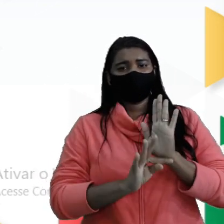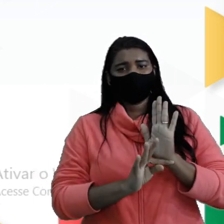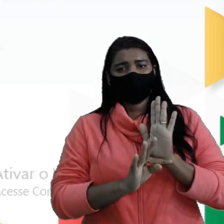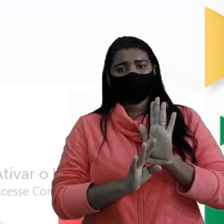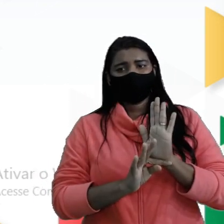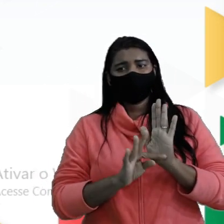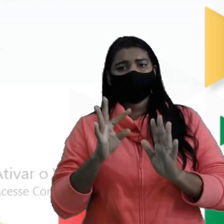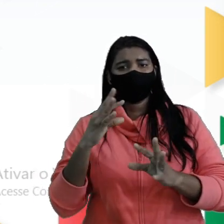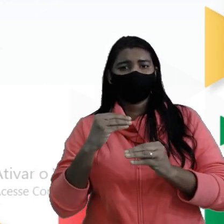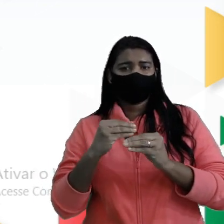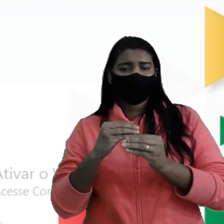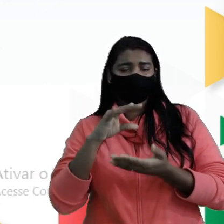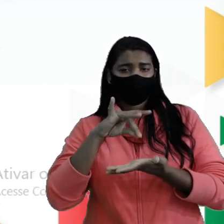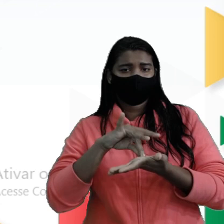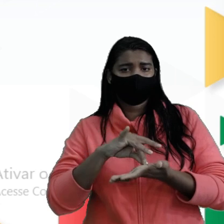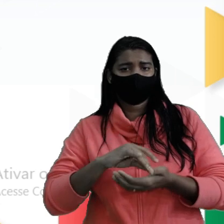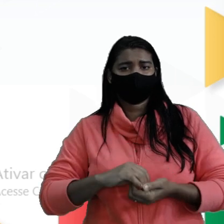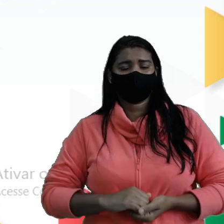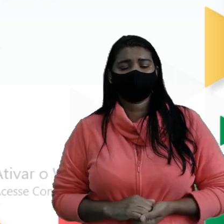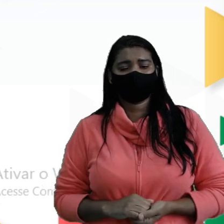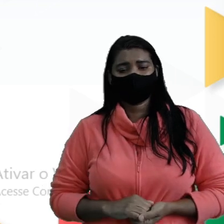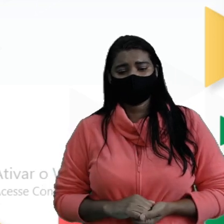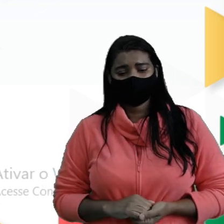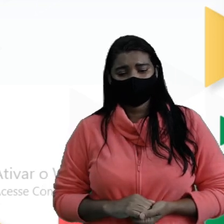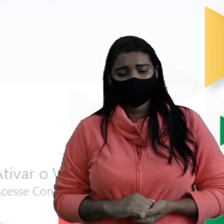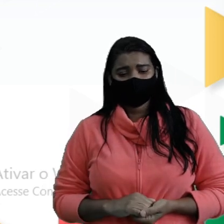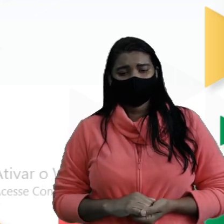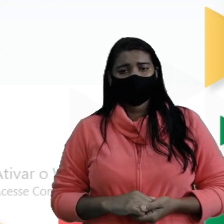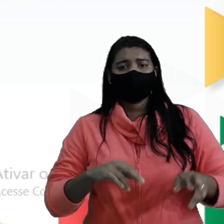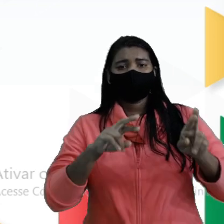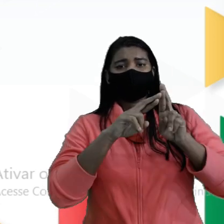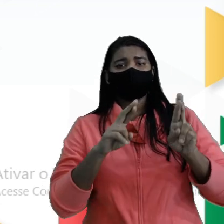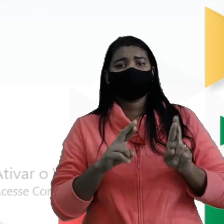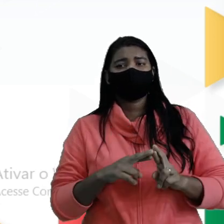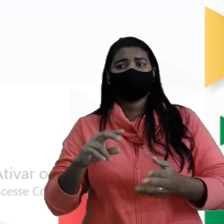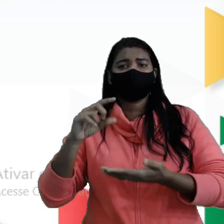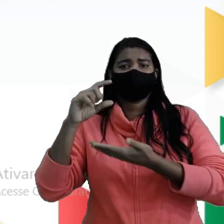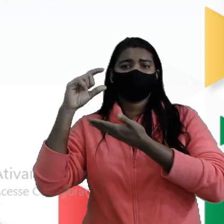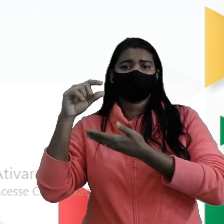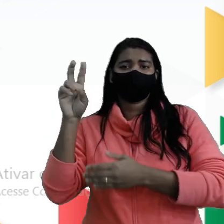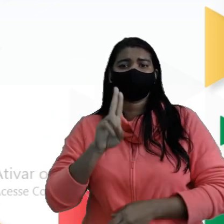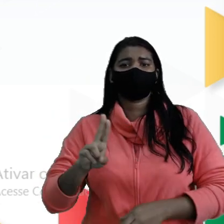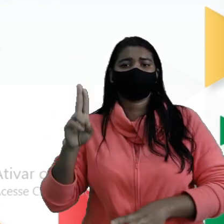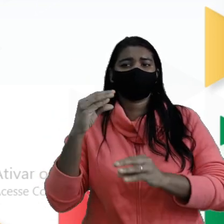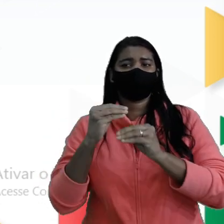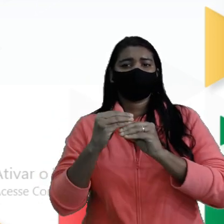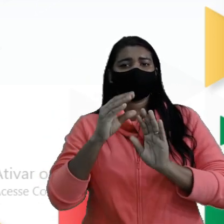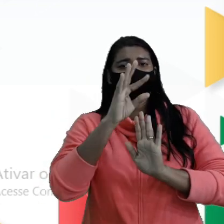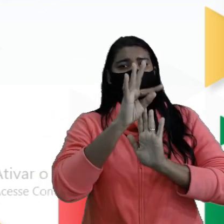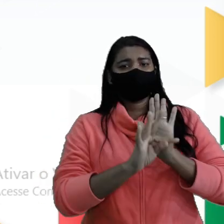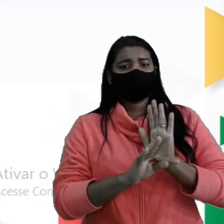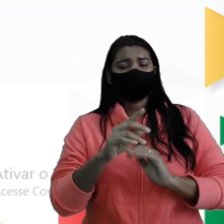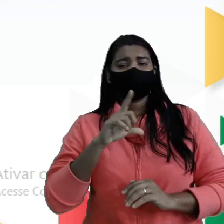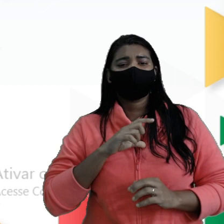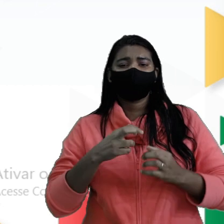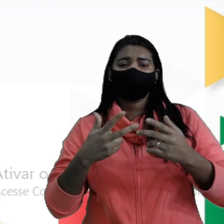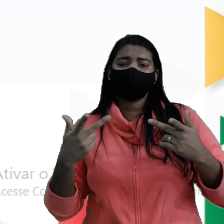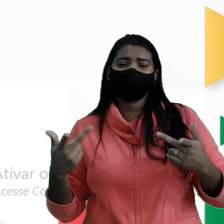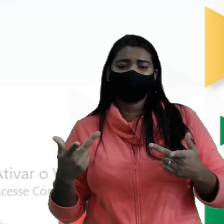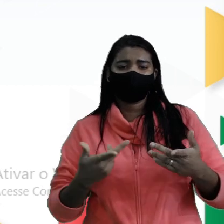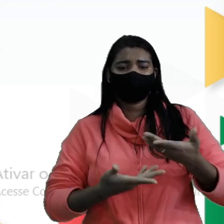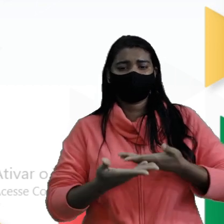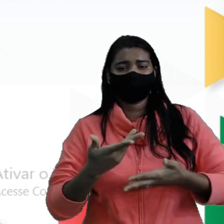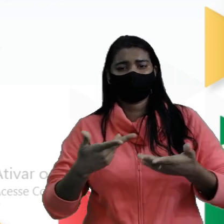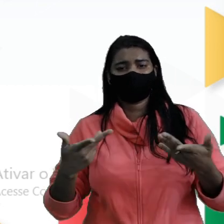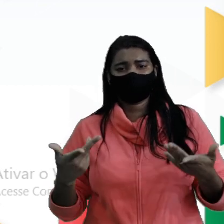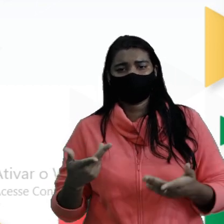para a construção do sentido. Veremos. Que relação as palavras utilizadas no texto têm umas com as outras? O